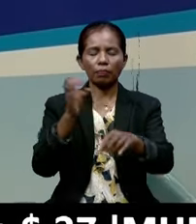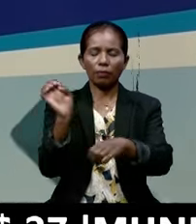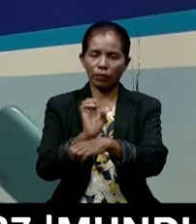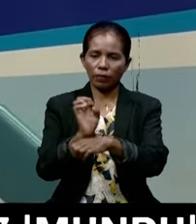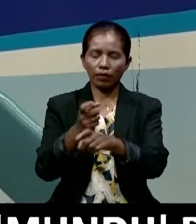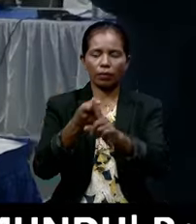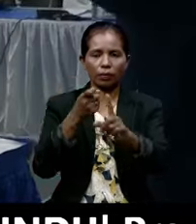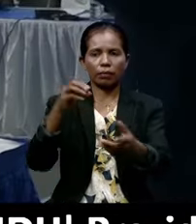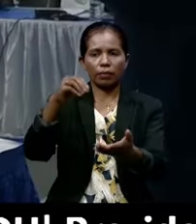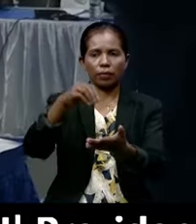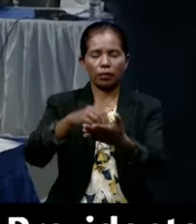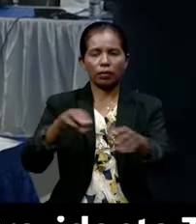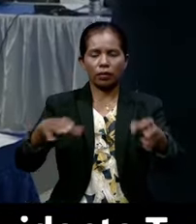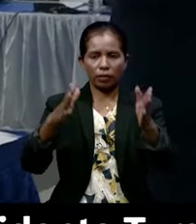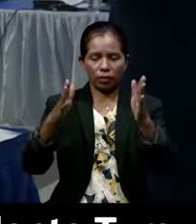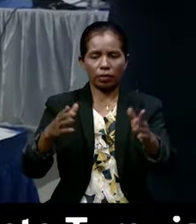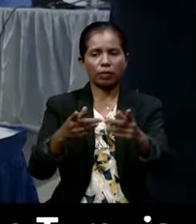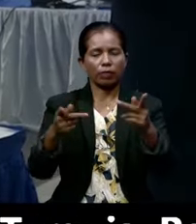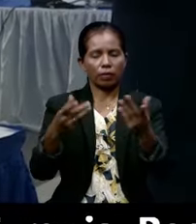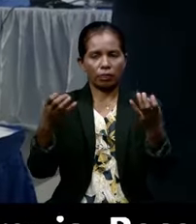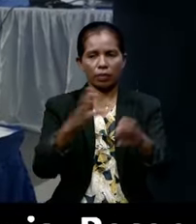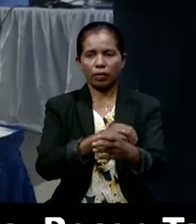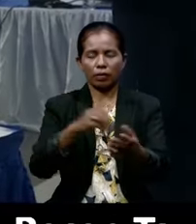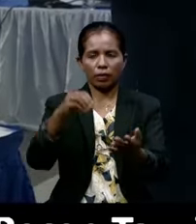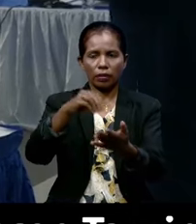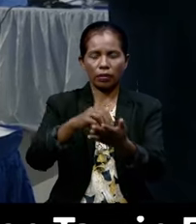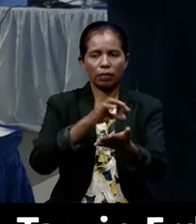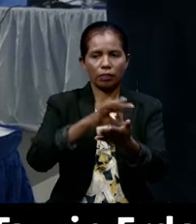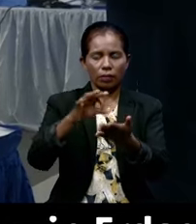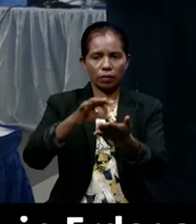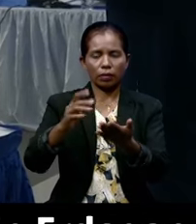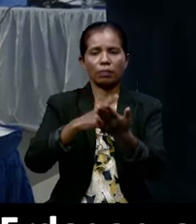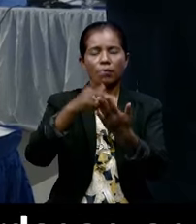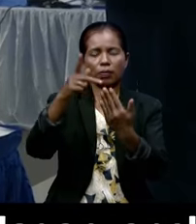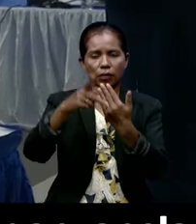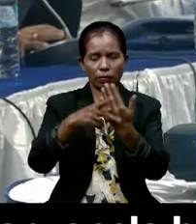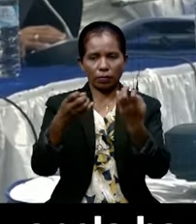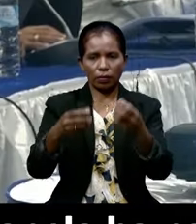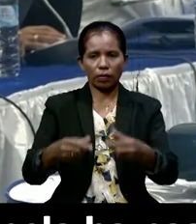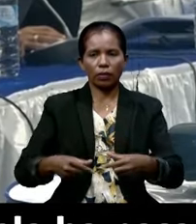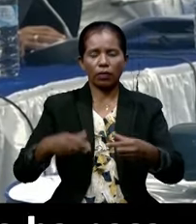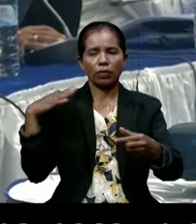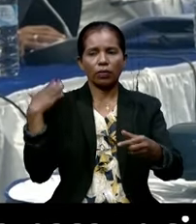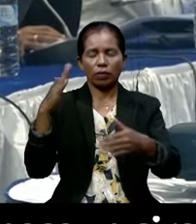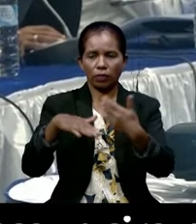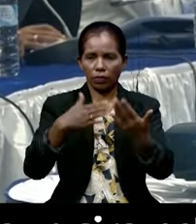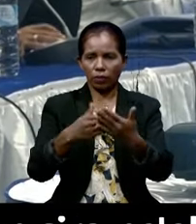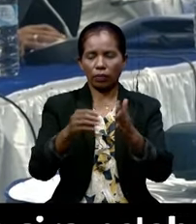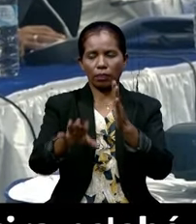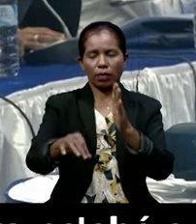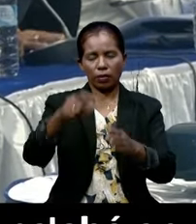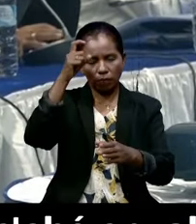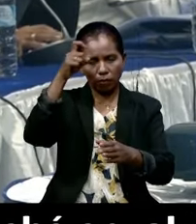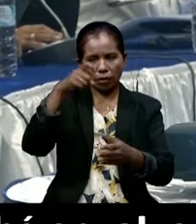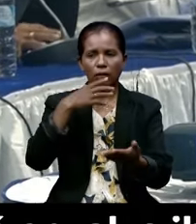azul, né? Bele cria emprego e a área oioin, nomos bele cria formação no programa oioin, nem foi necessária, bele retan habilidade